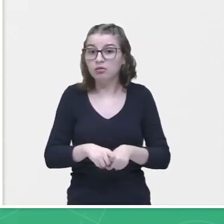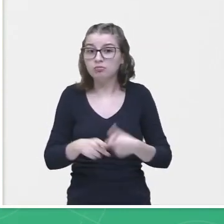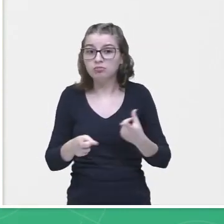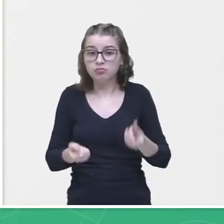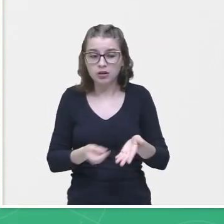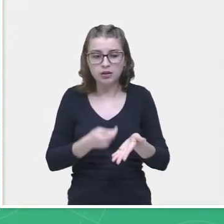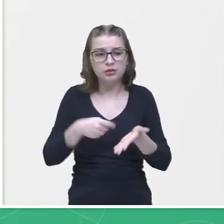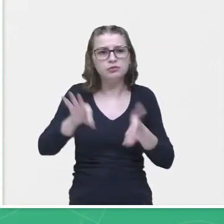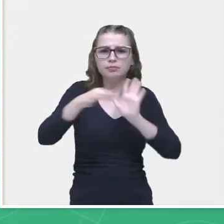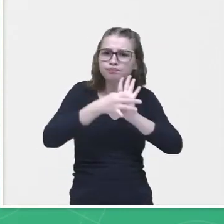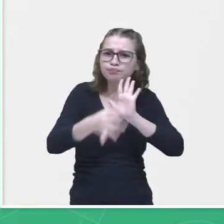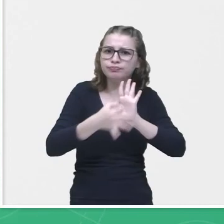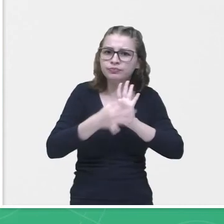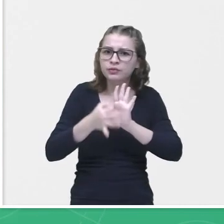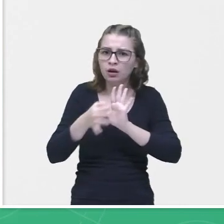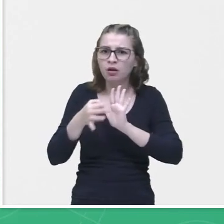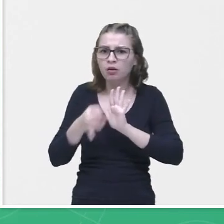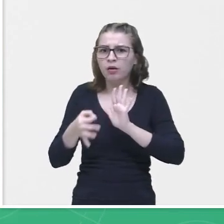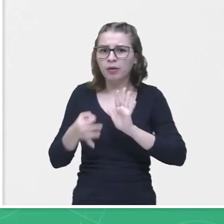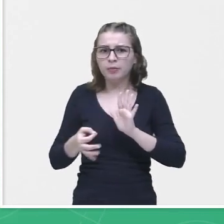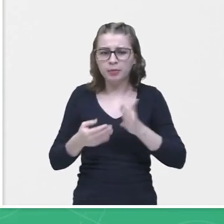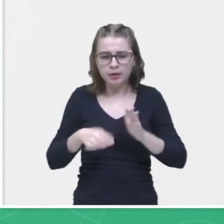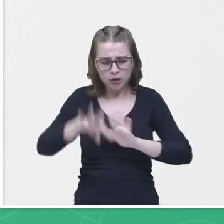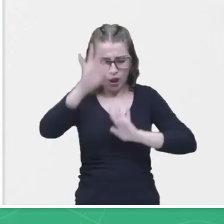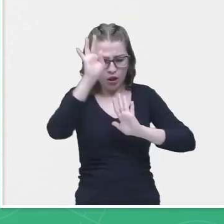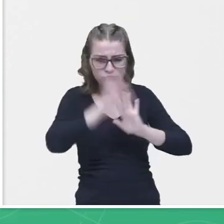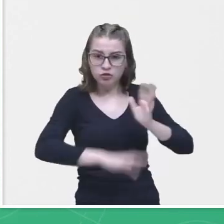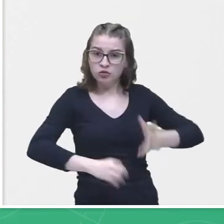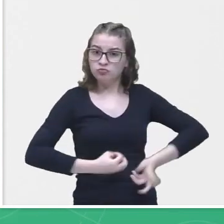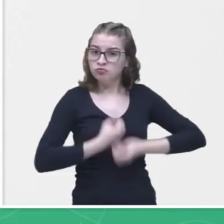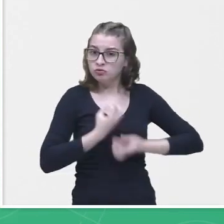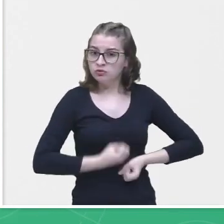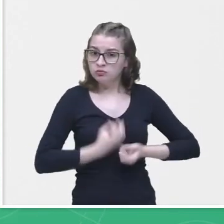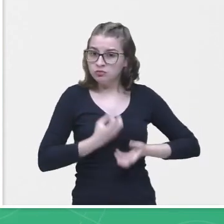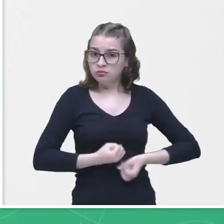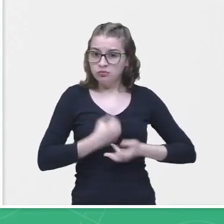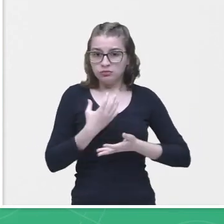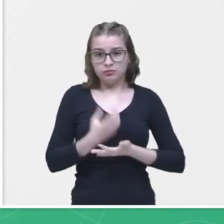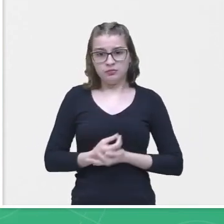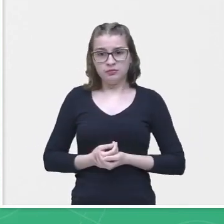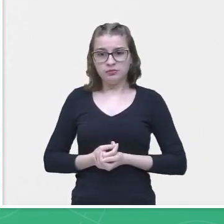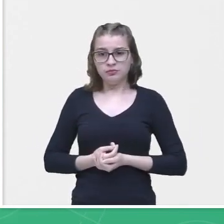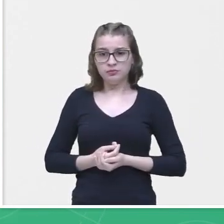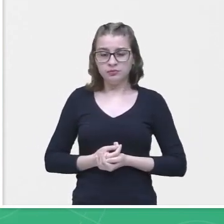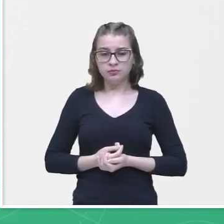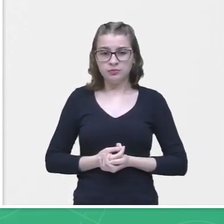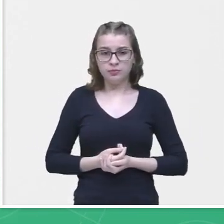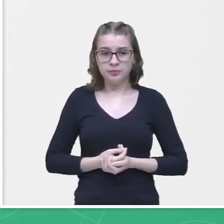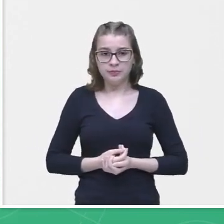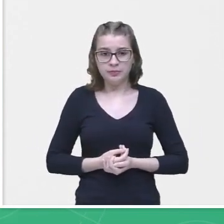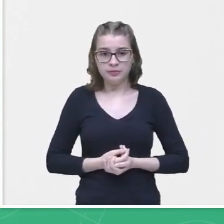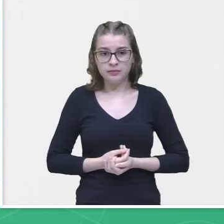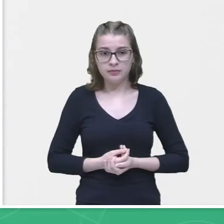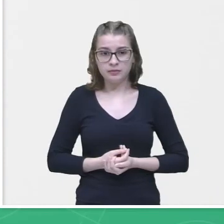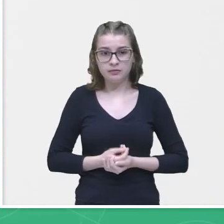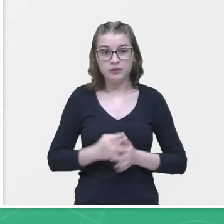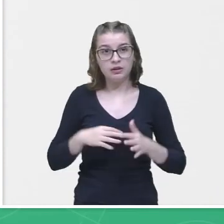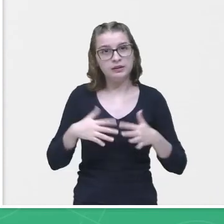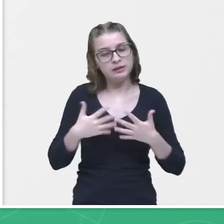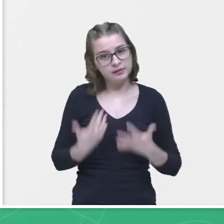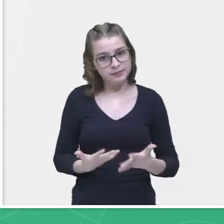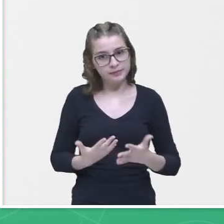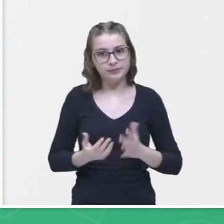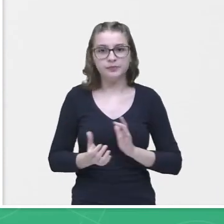forma escrita, mas nós vamos estar constantemente ali desenvolvendo textos de opinião, tá bom? Então, posso achar